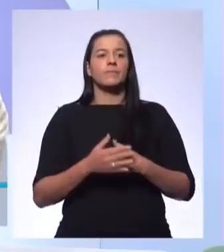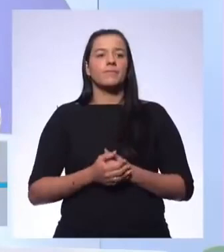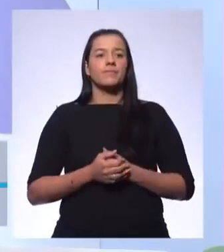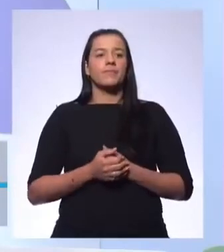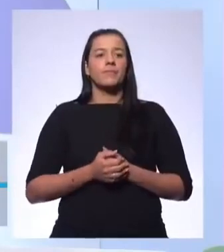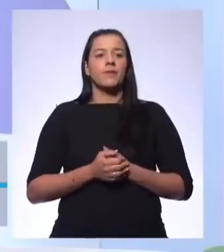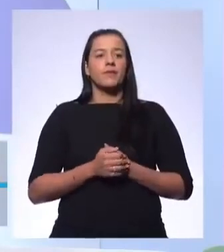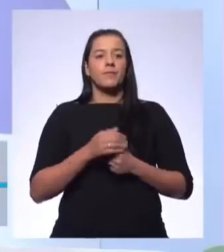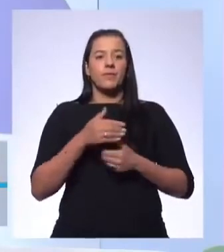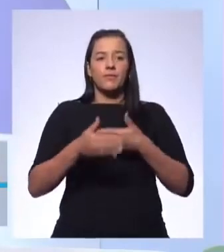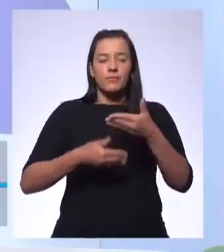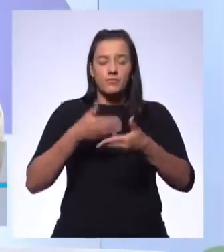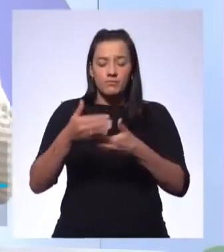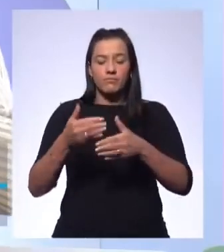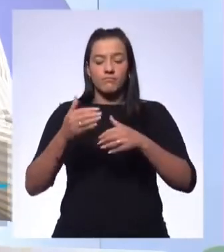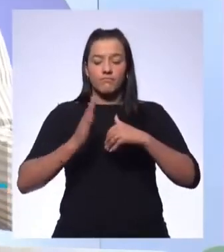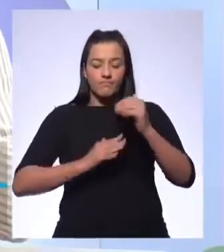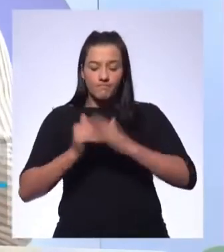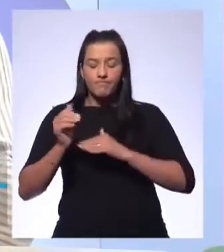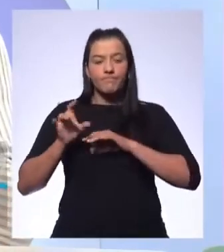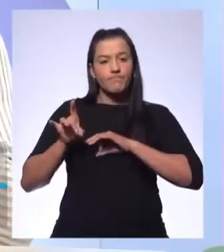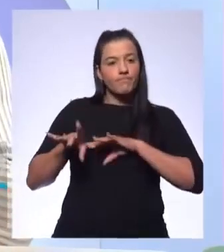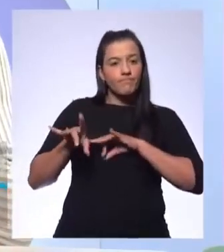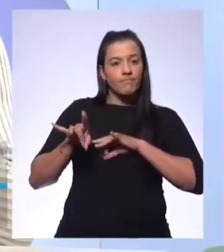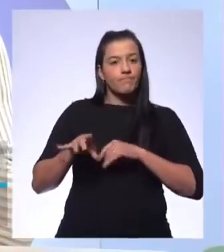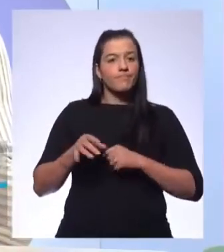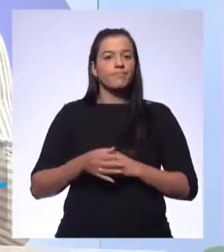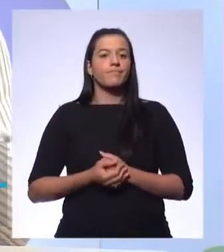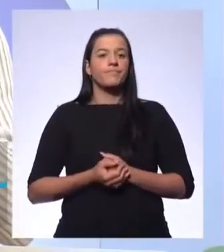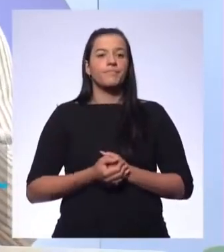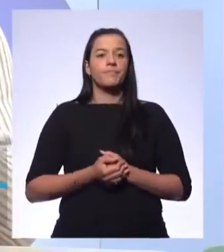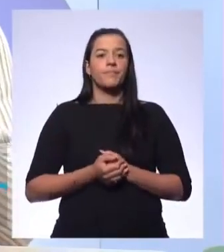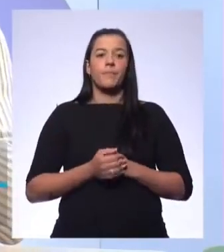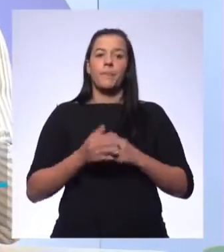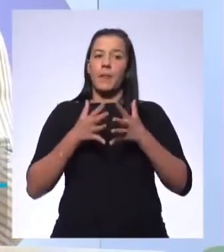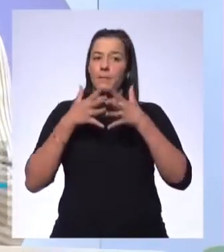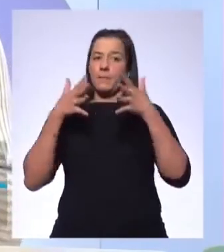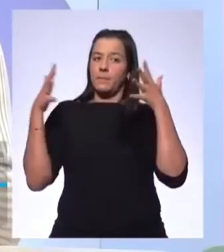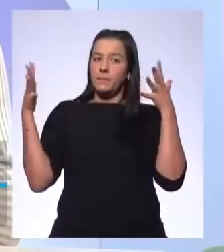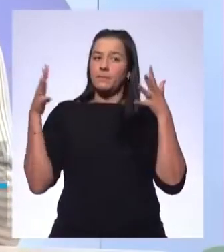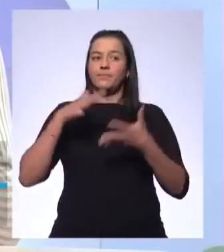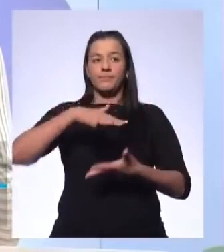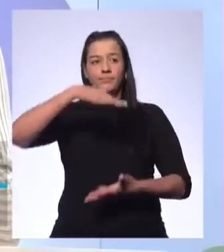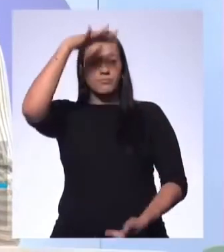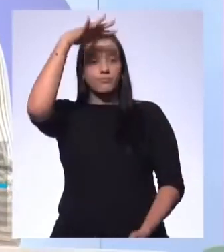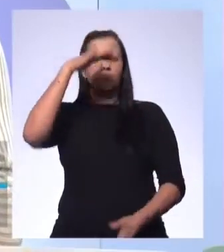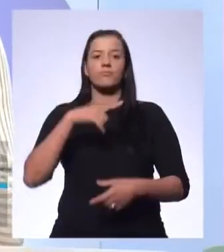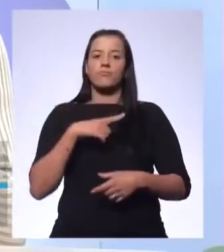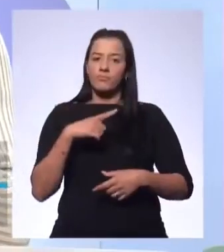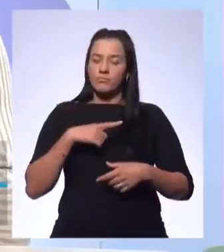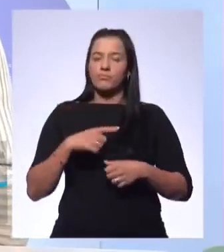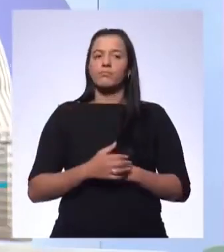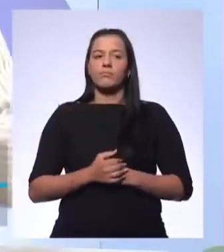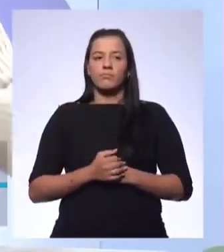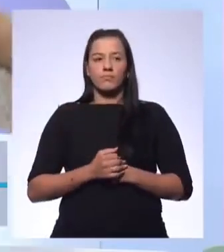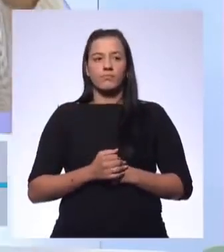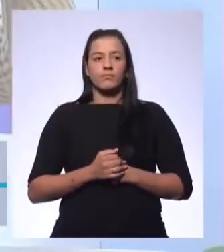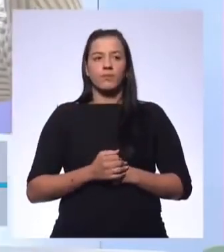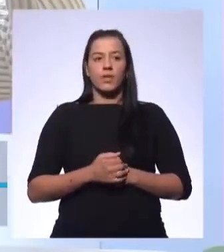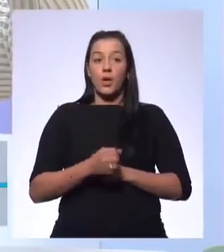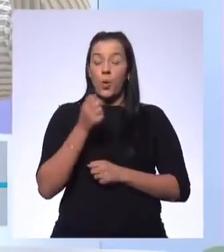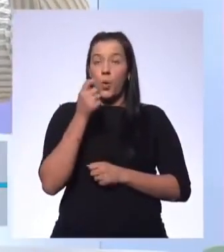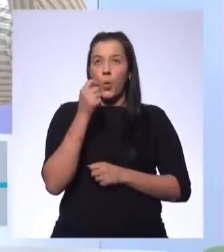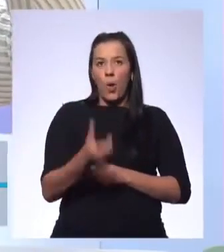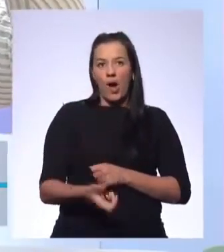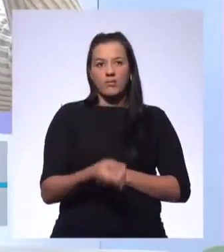têxtil, capacitação técnica. E a máquina é grande mesmo, a máquina de estamparia industrial, ela tem